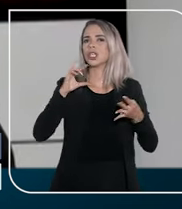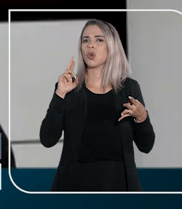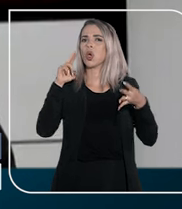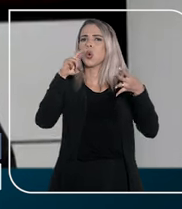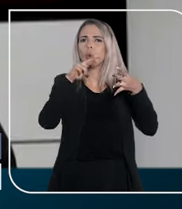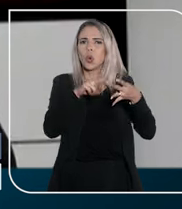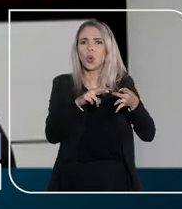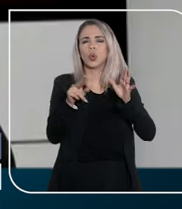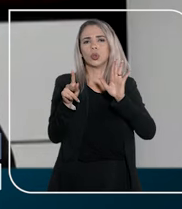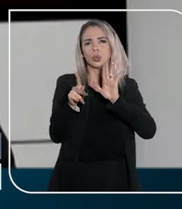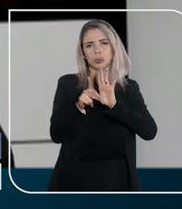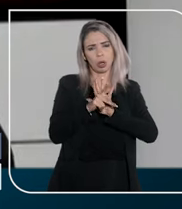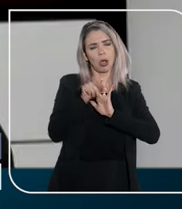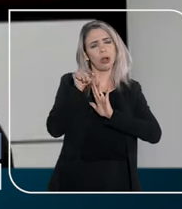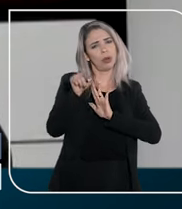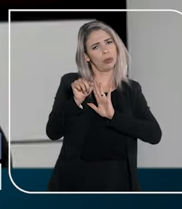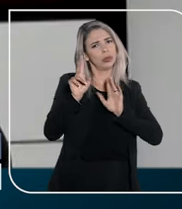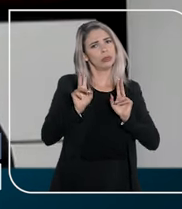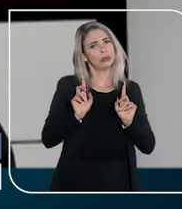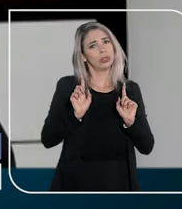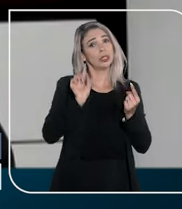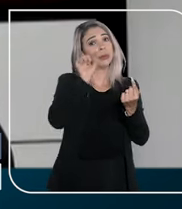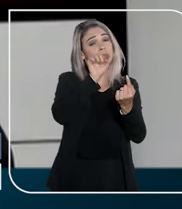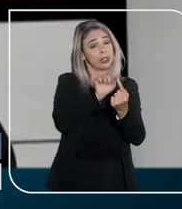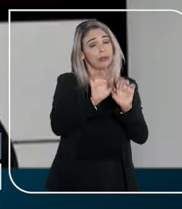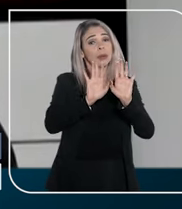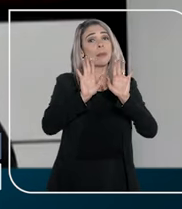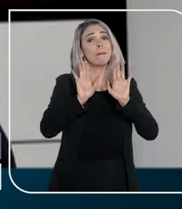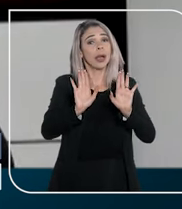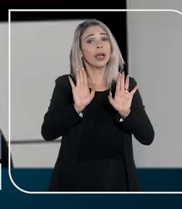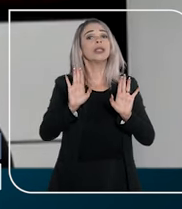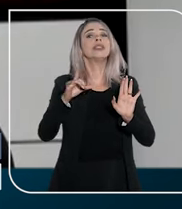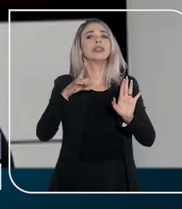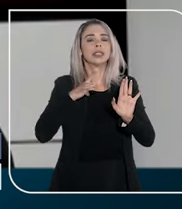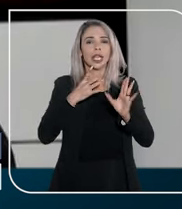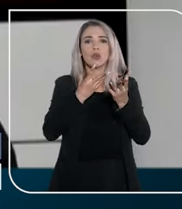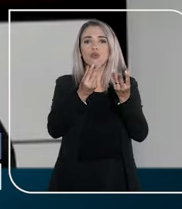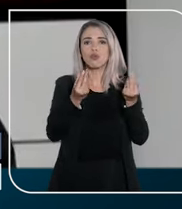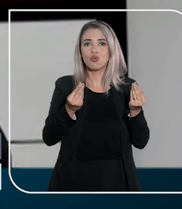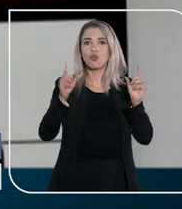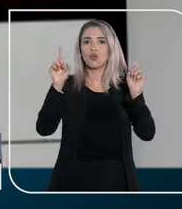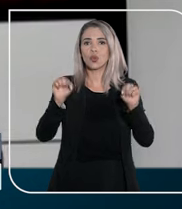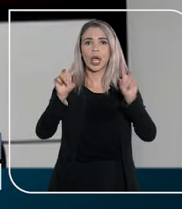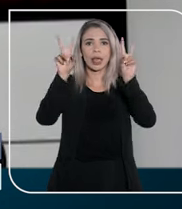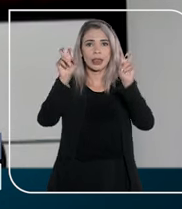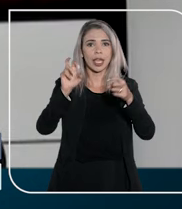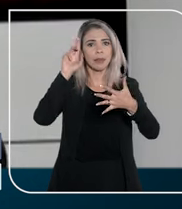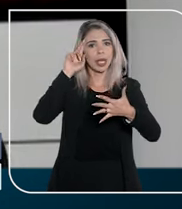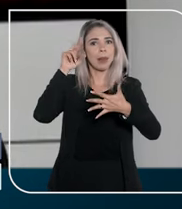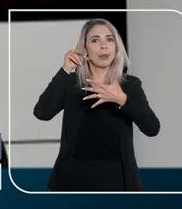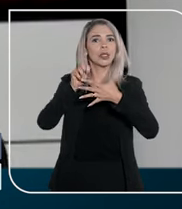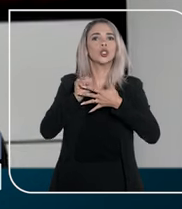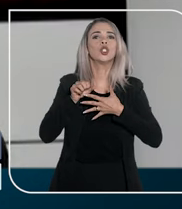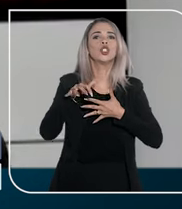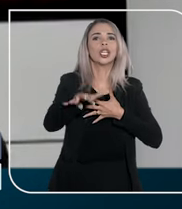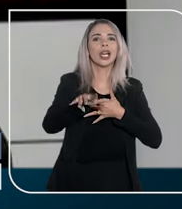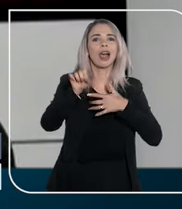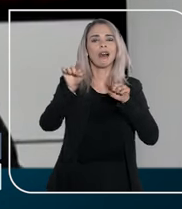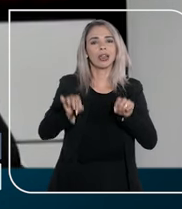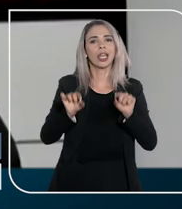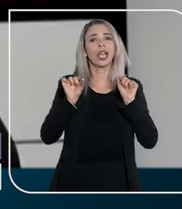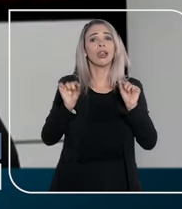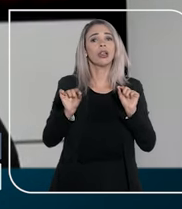ação já inicia num tribunal. Mas o que nós temos muito frequentemente é que temas de repercussão geral, eles costumam